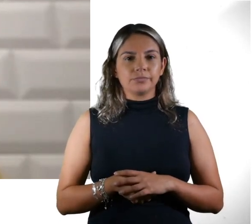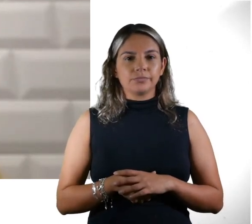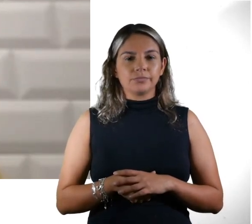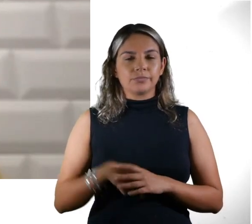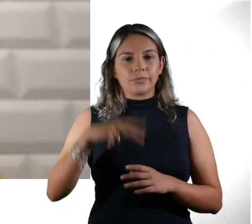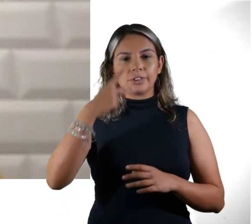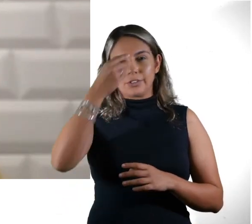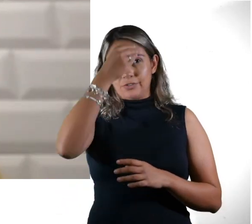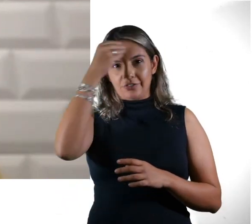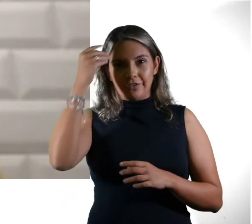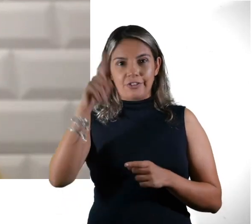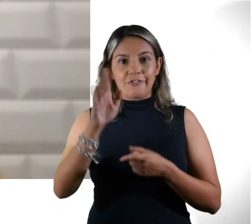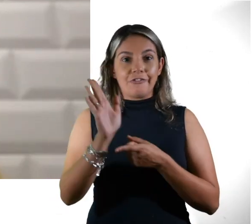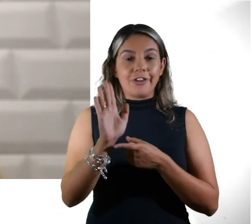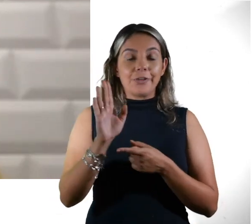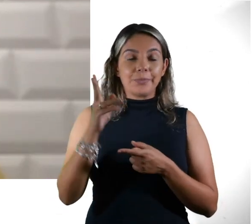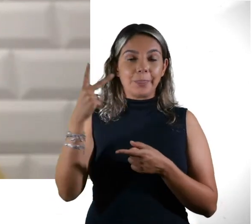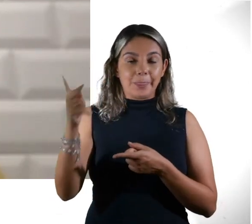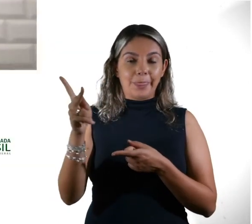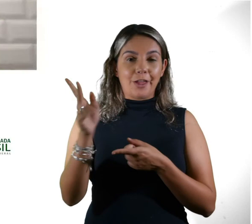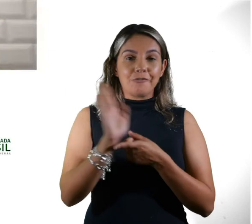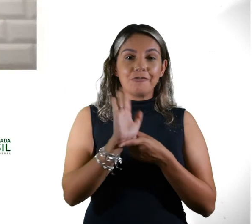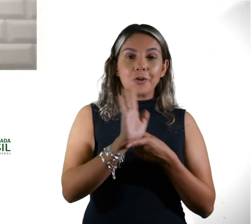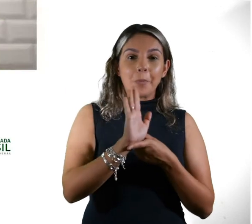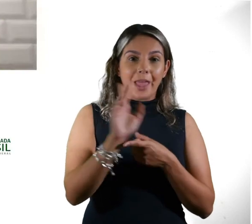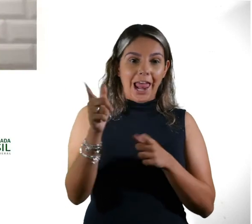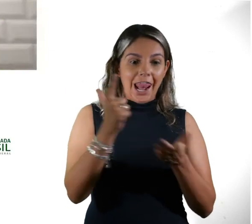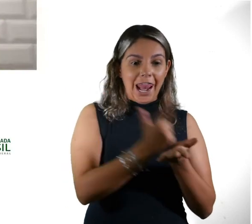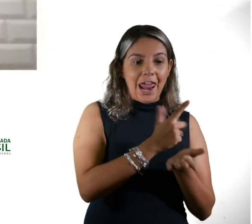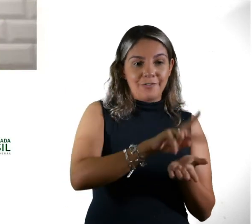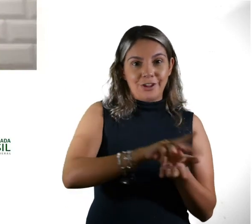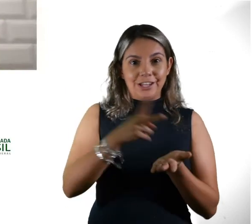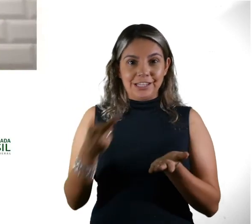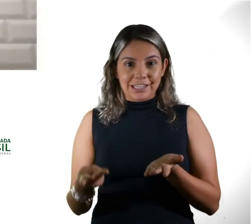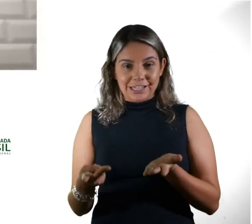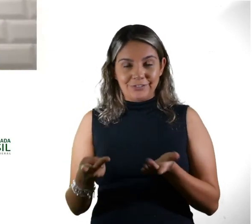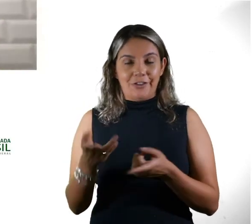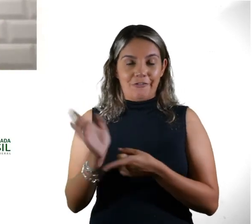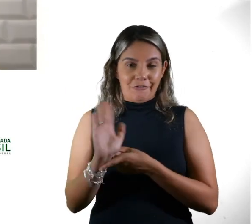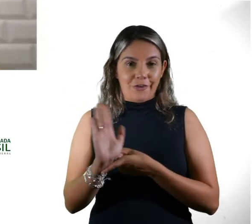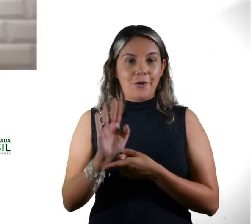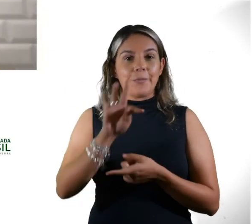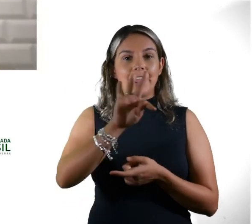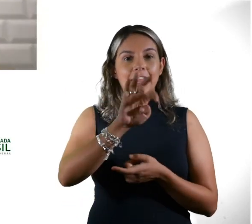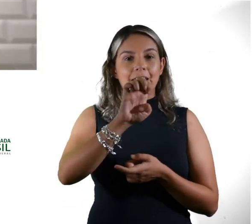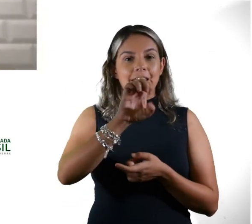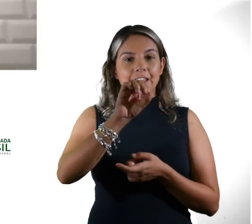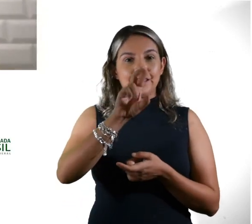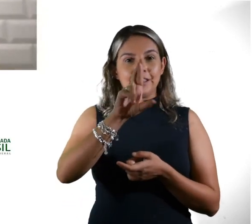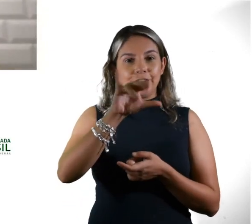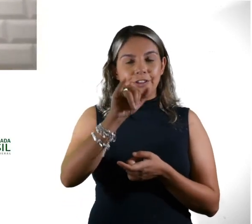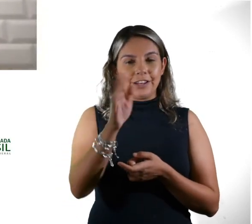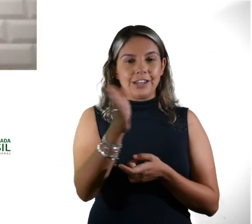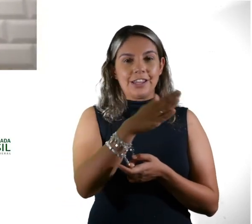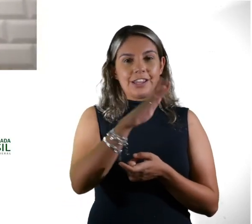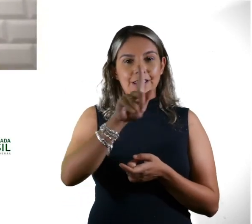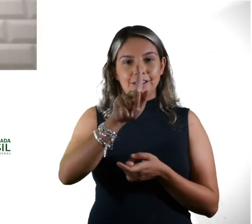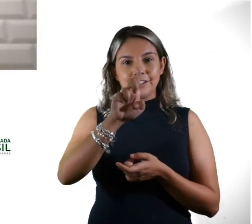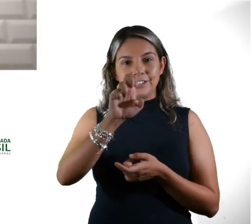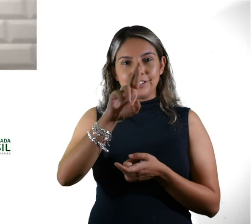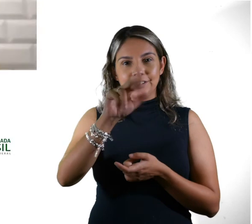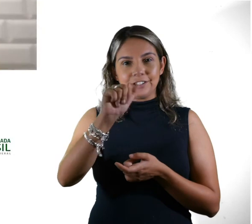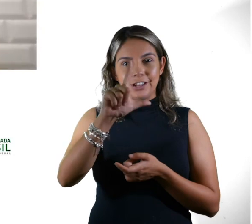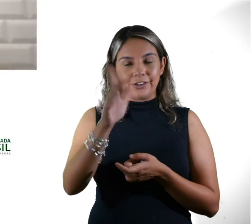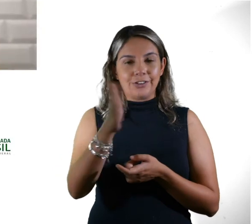Falando nisso, a teoria geral do esquecimento vai virar filme ou não vai? A teoria geral do esquecimento agora